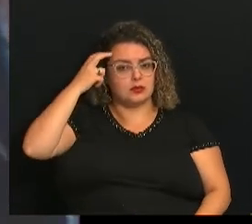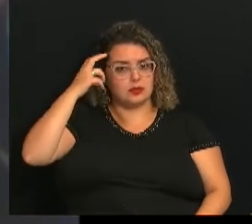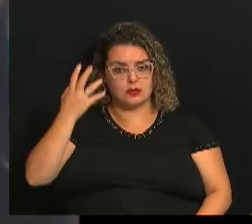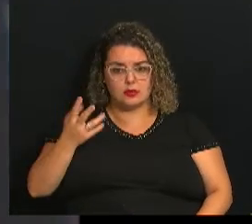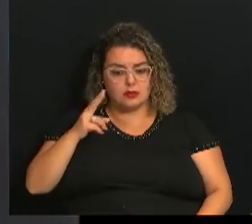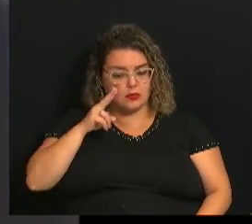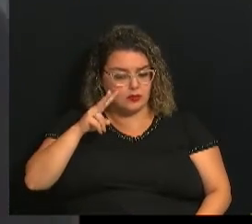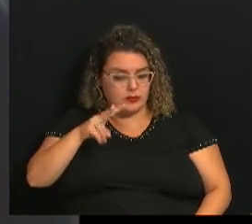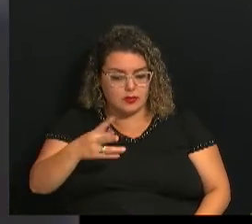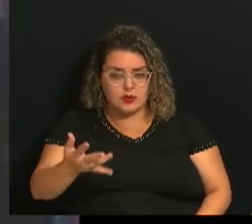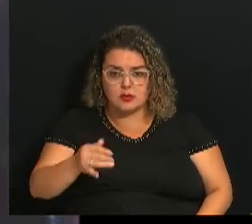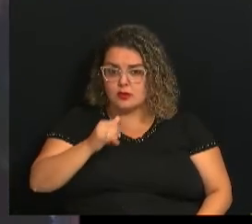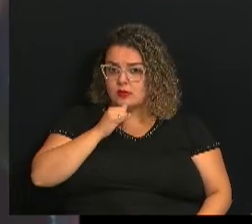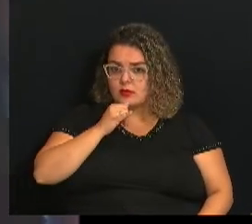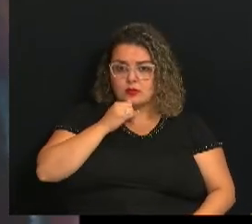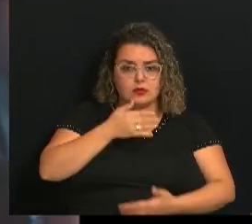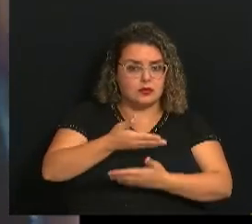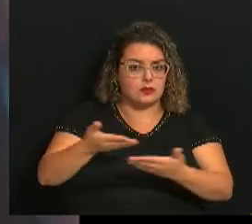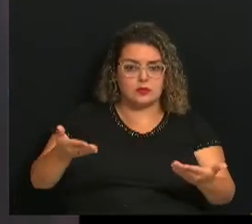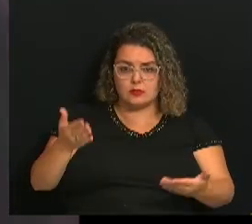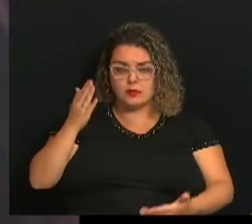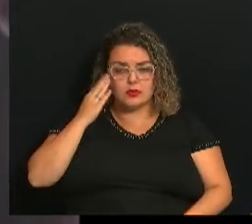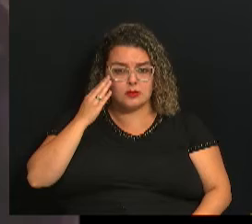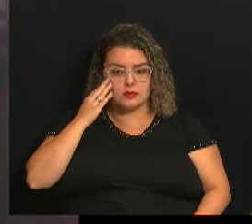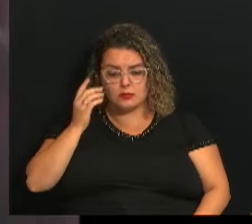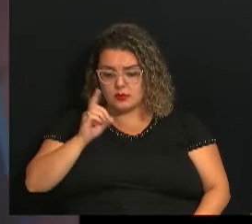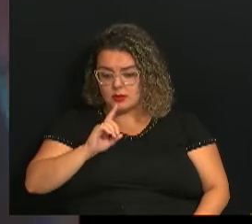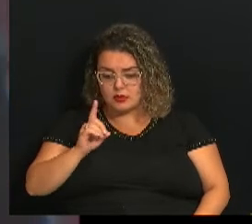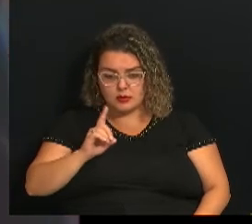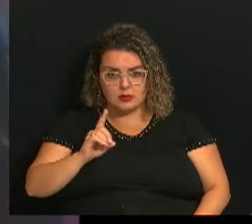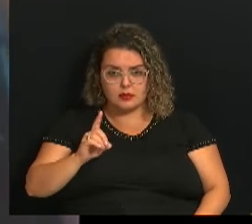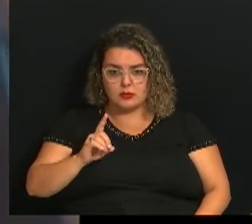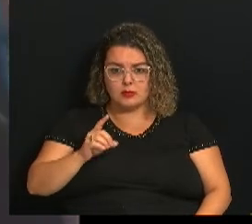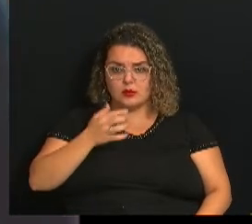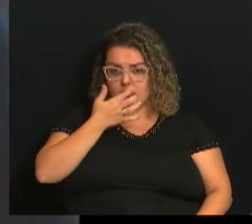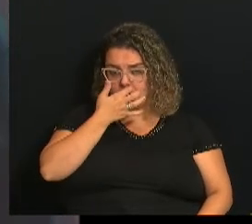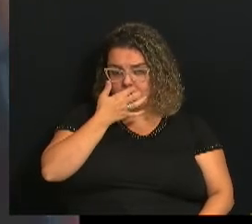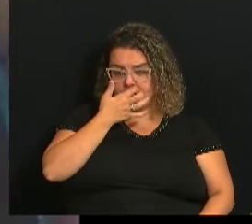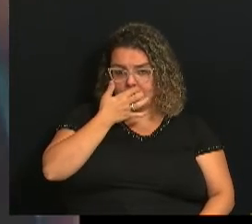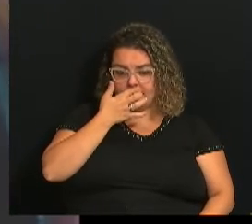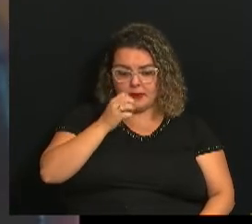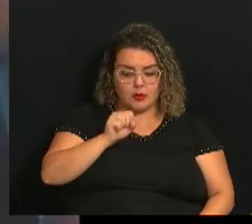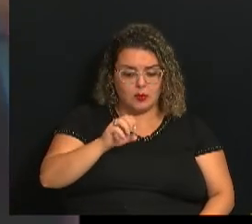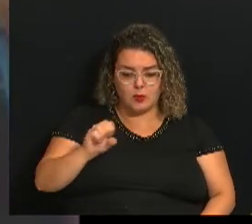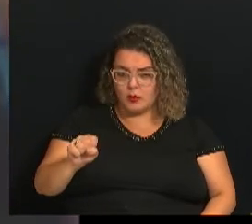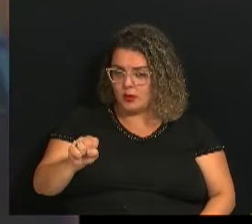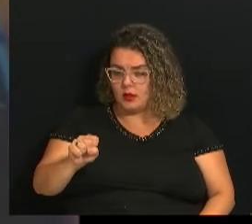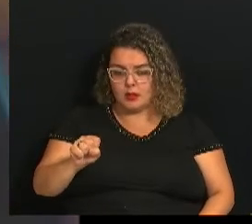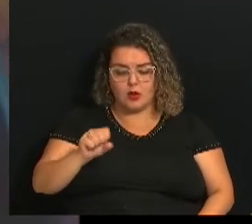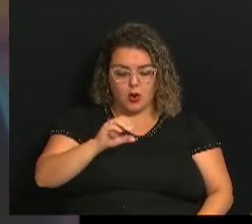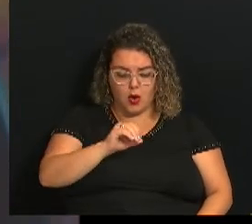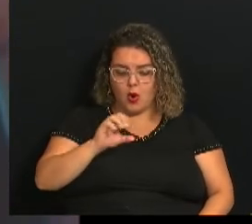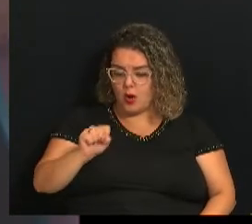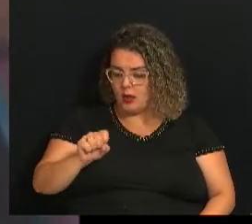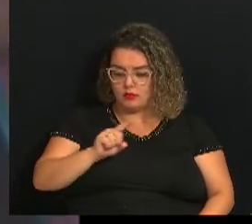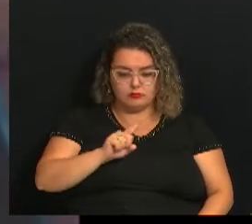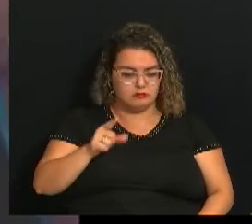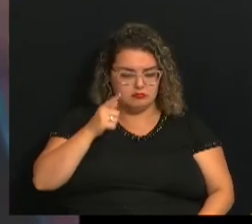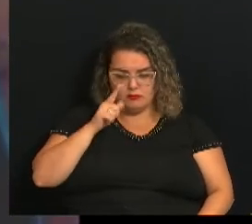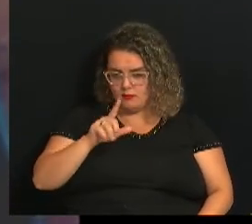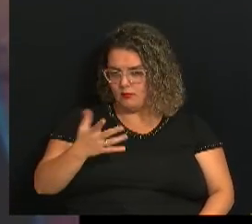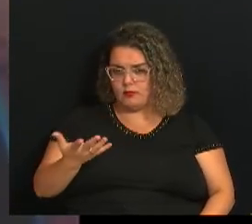para os exemplos que estão aí para saber que não é, que a OS, muito pelo contrário, ela não dá conta. Inclusive, as